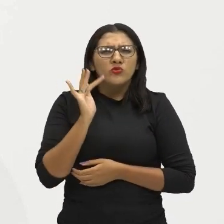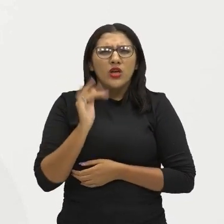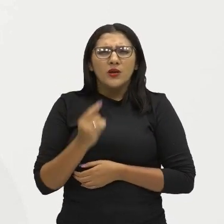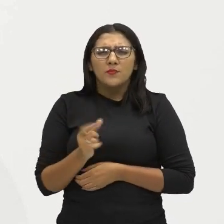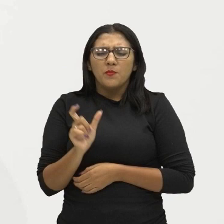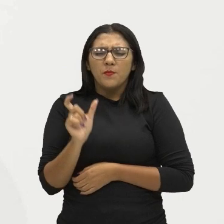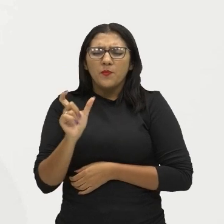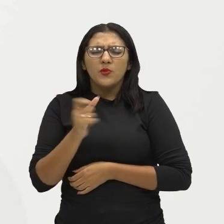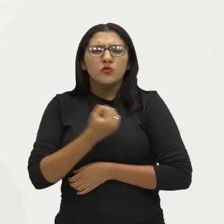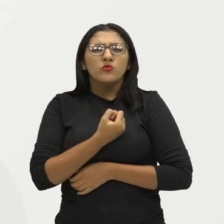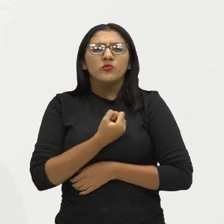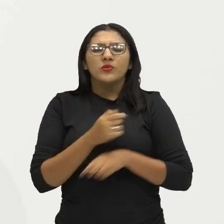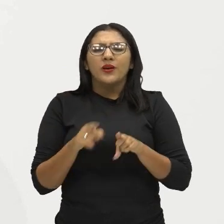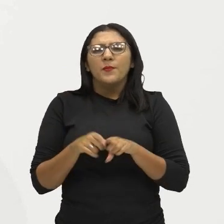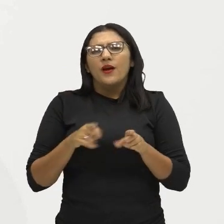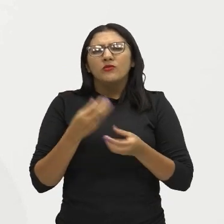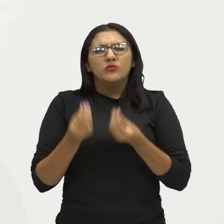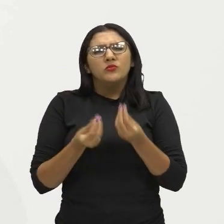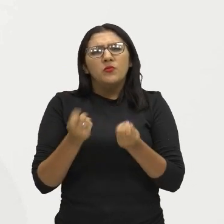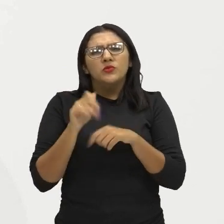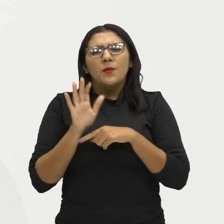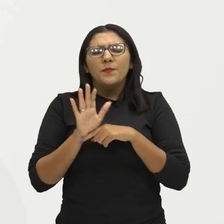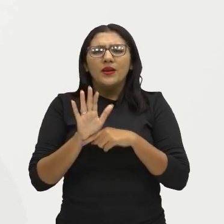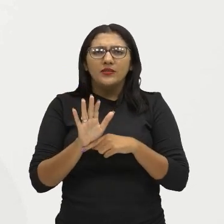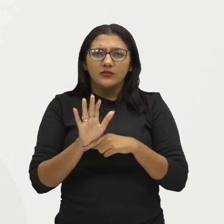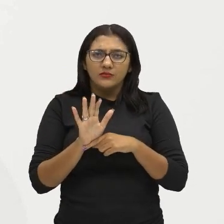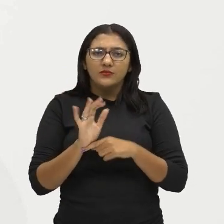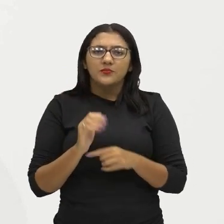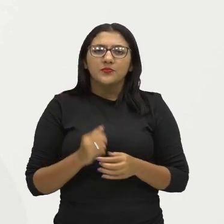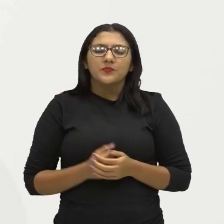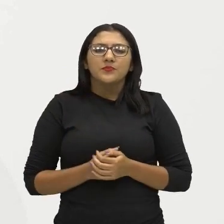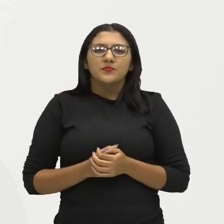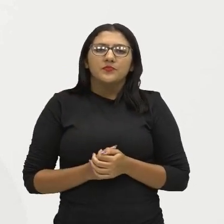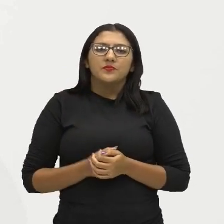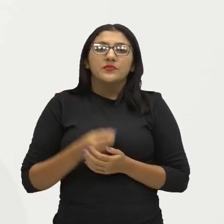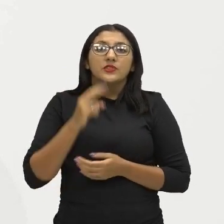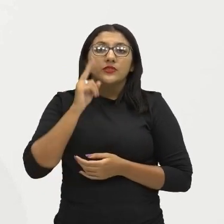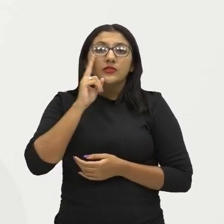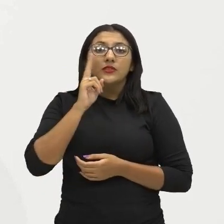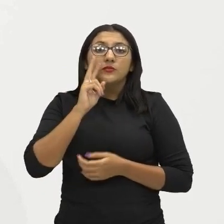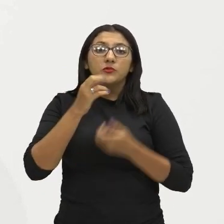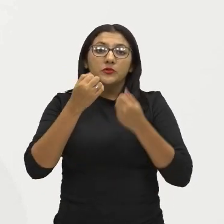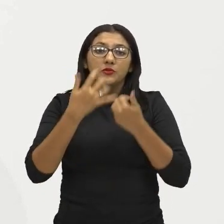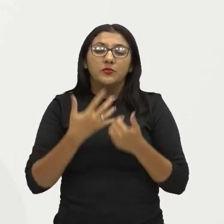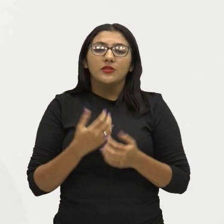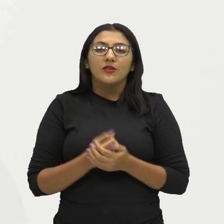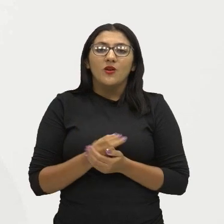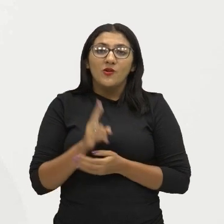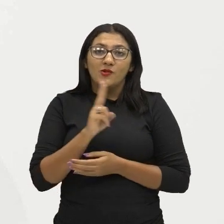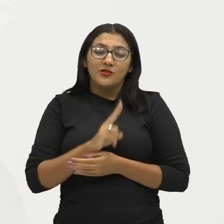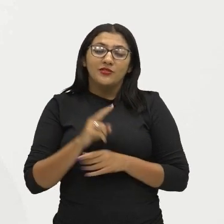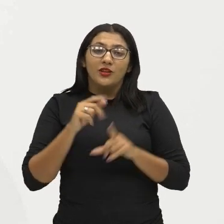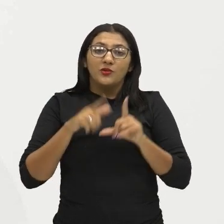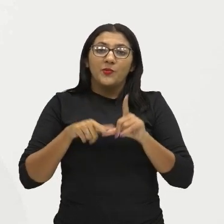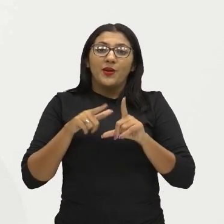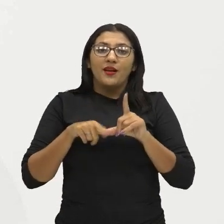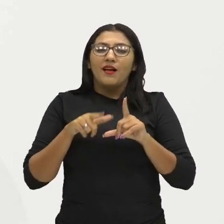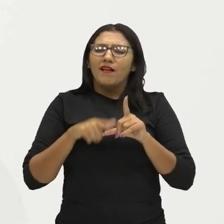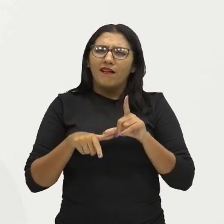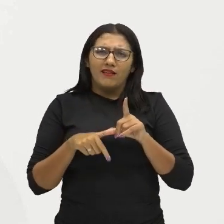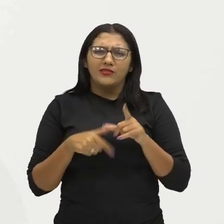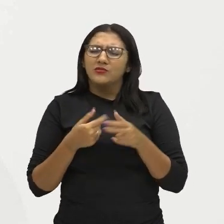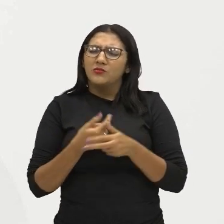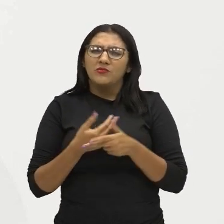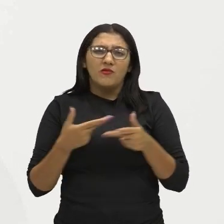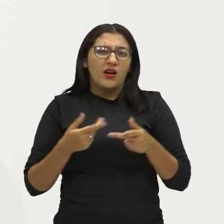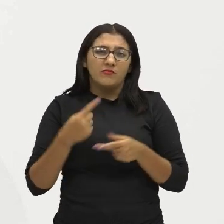mas como é que eu posso representar? Como eu já havia dito, por uma letra qualquer,